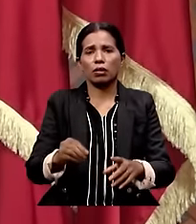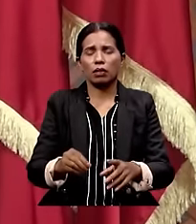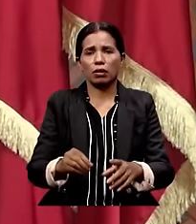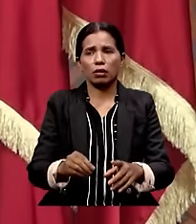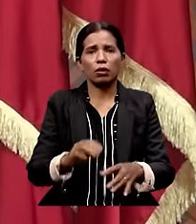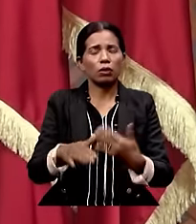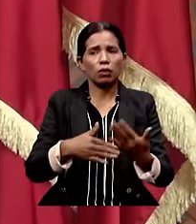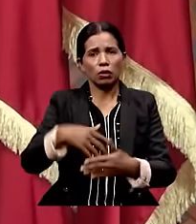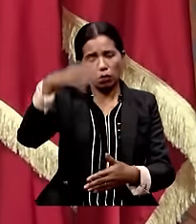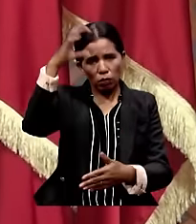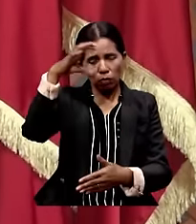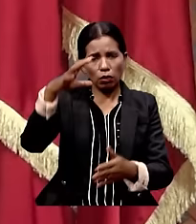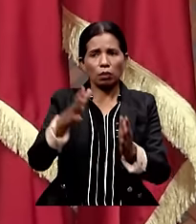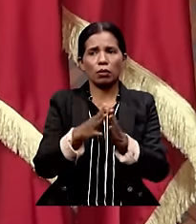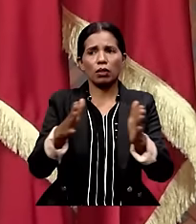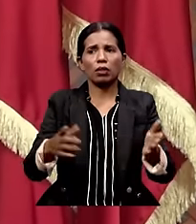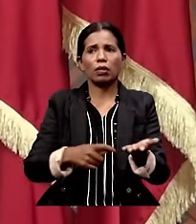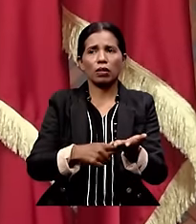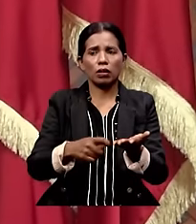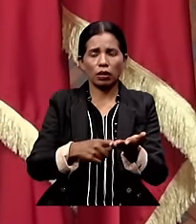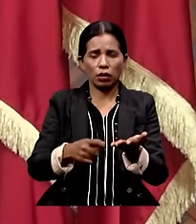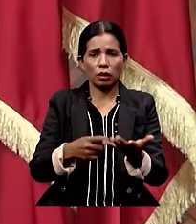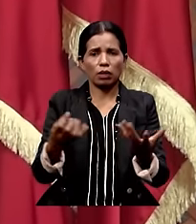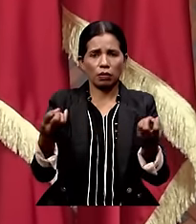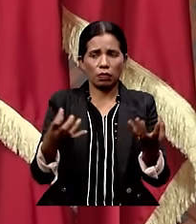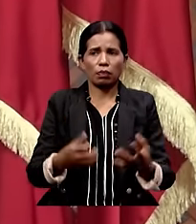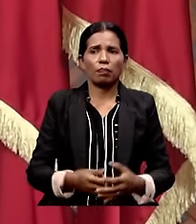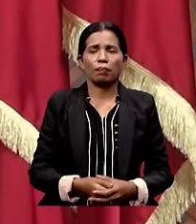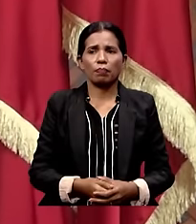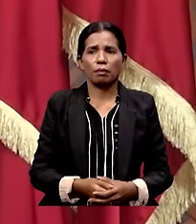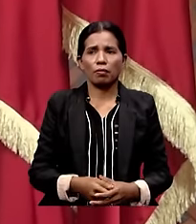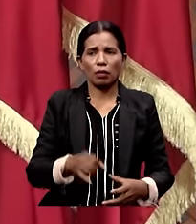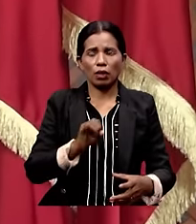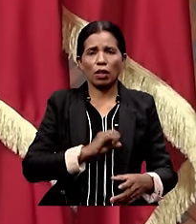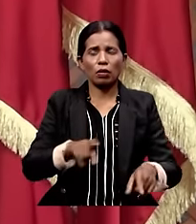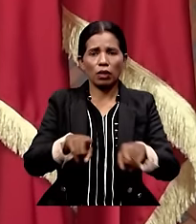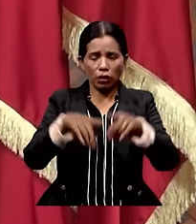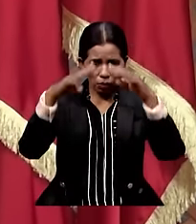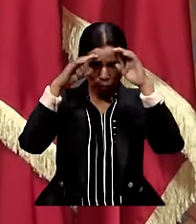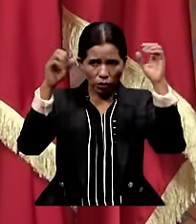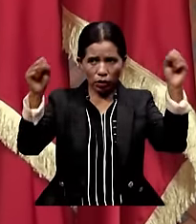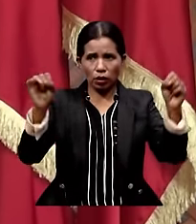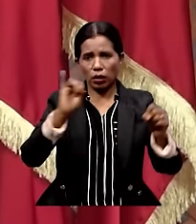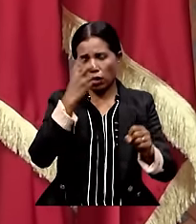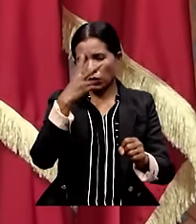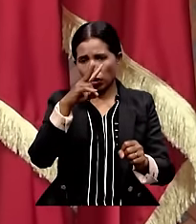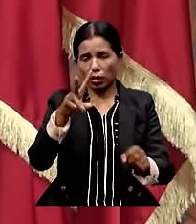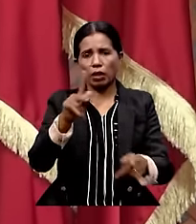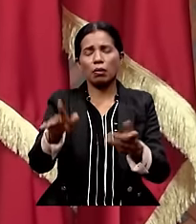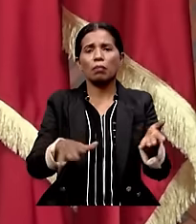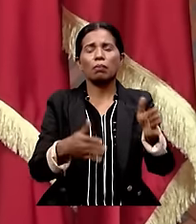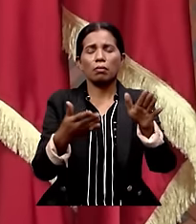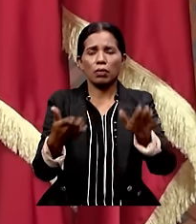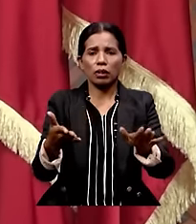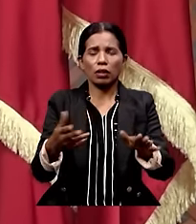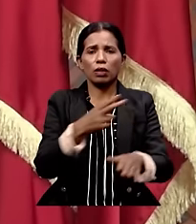dan voto, tem que macar. Momento abaixo o presidente. E a orelha animada, e hospital. E a